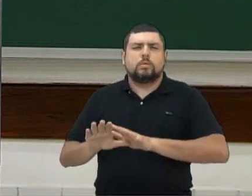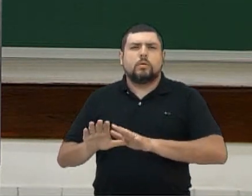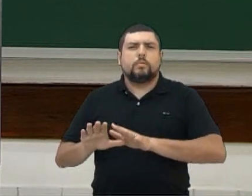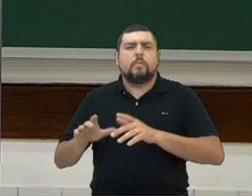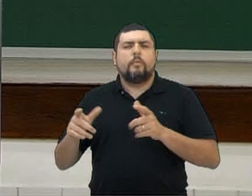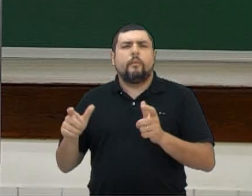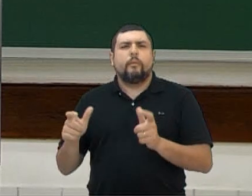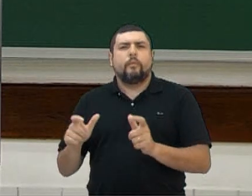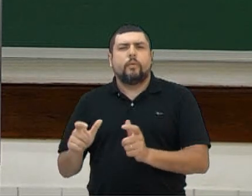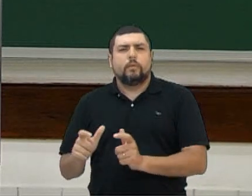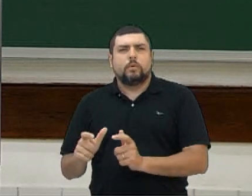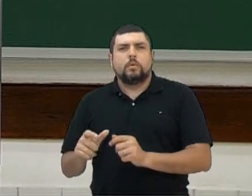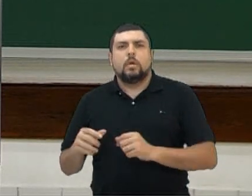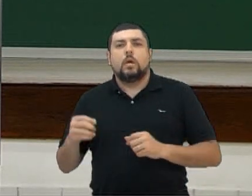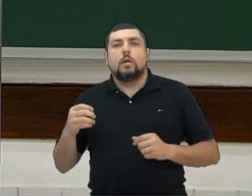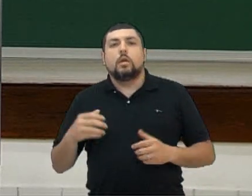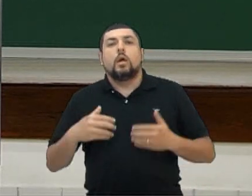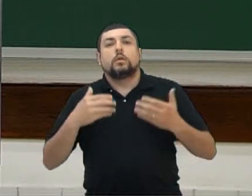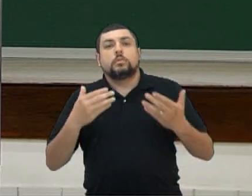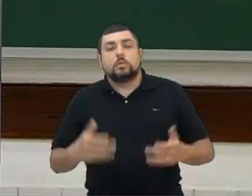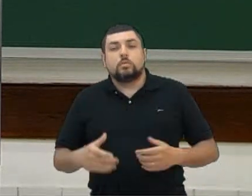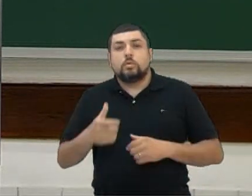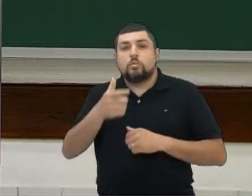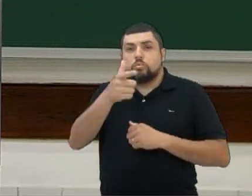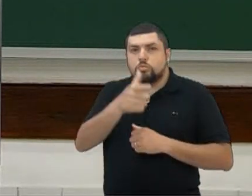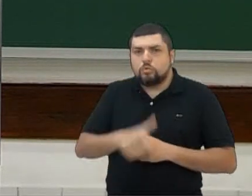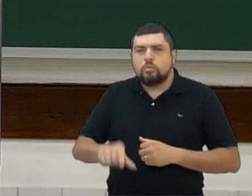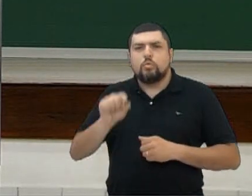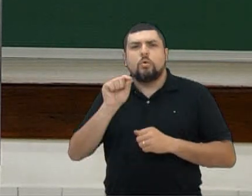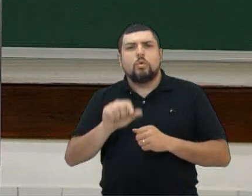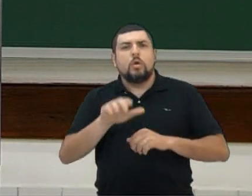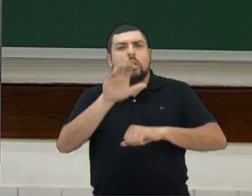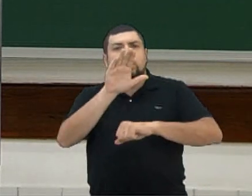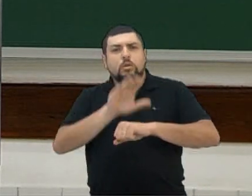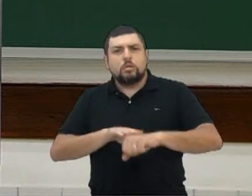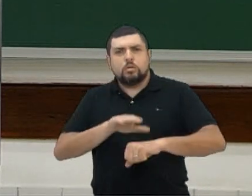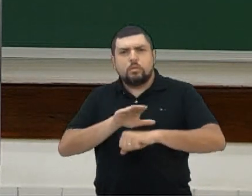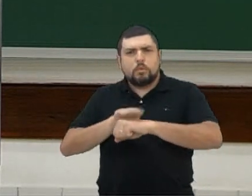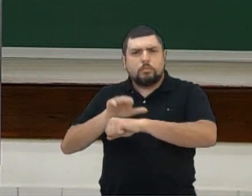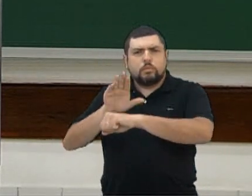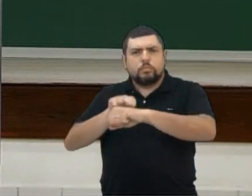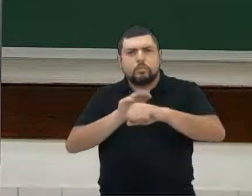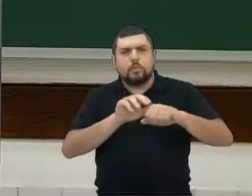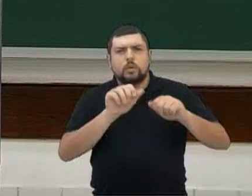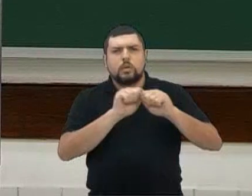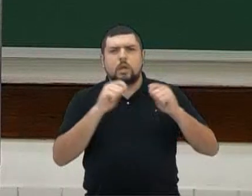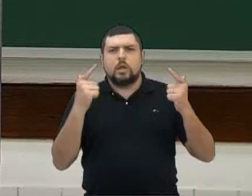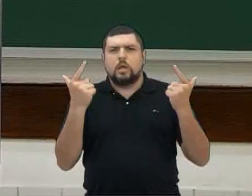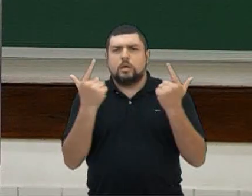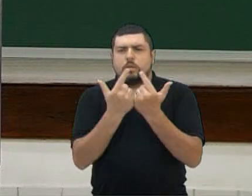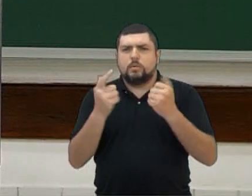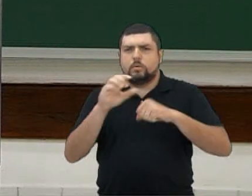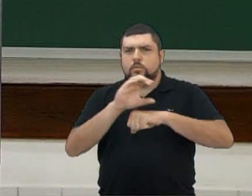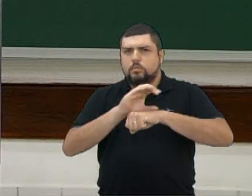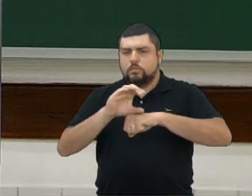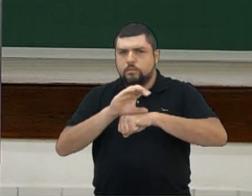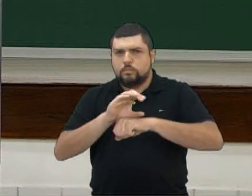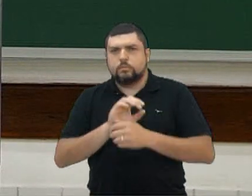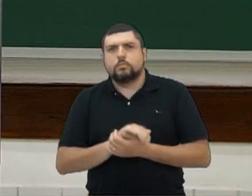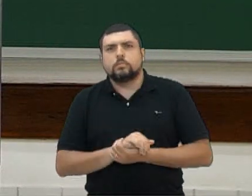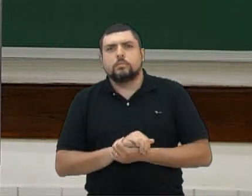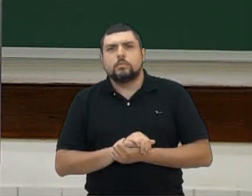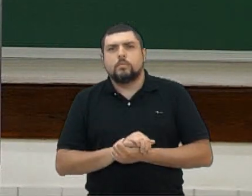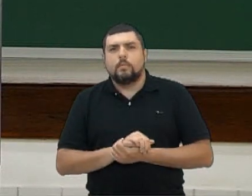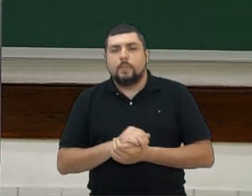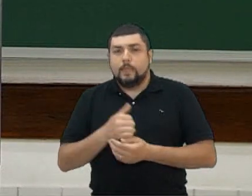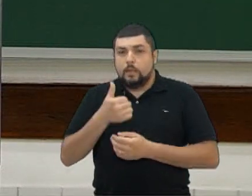dos paulistas, que é convocar as eleições para uma Assembleia Constituinte. De novo, nos lembremos de que Vargas toma o poder em